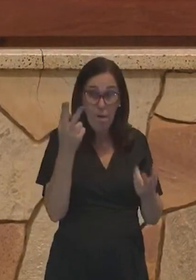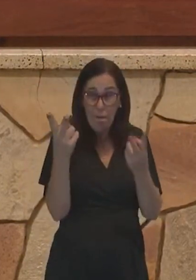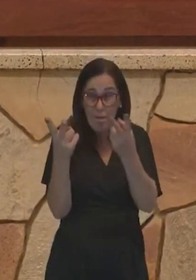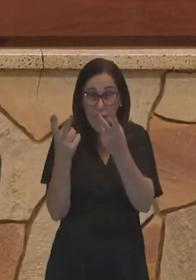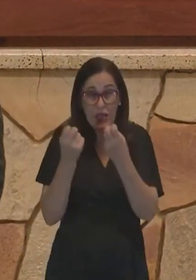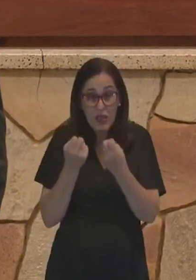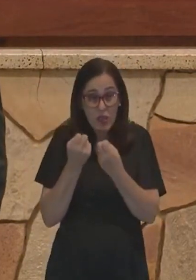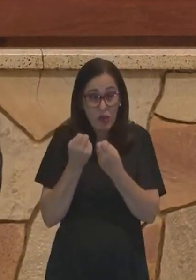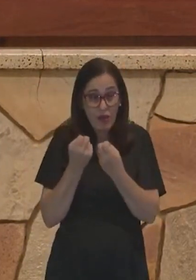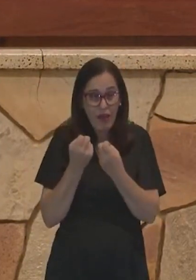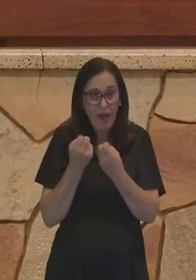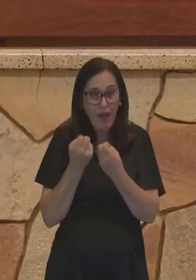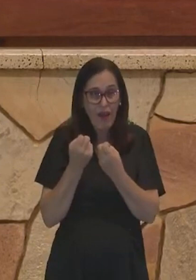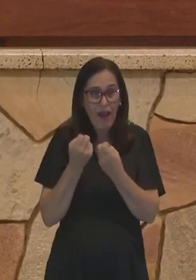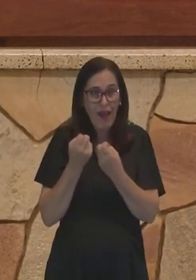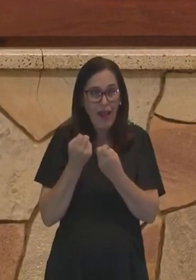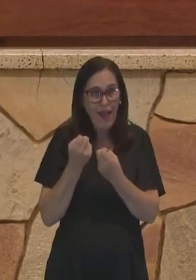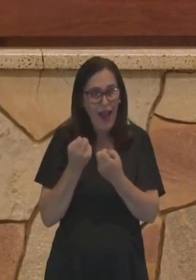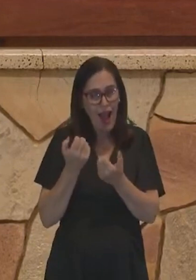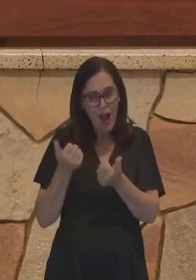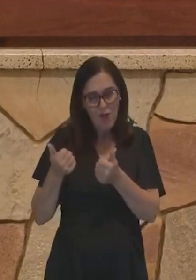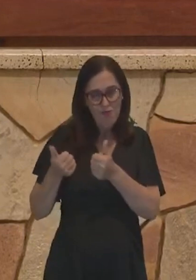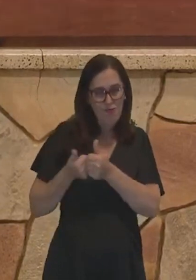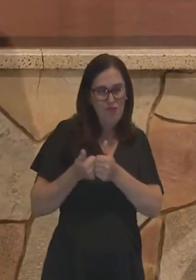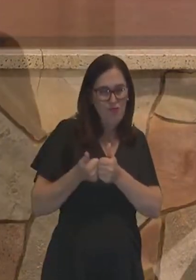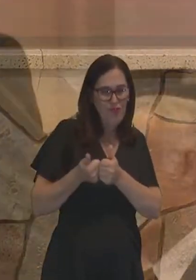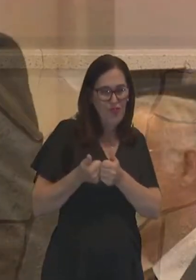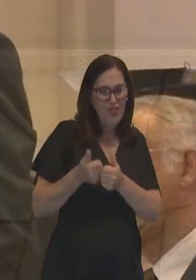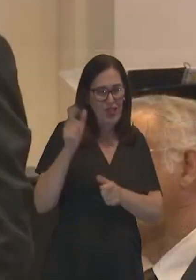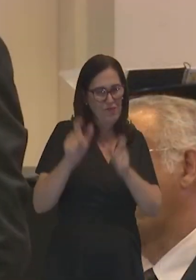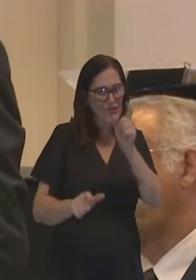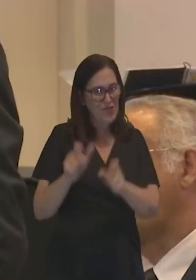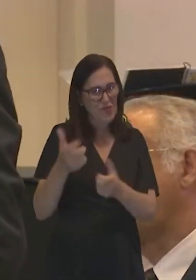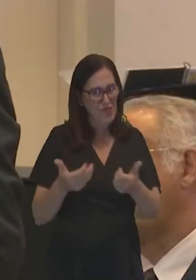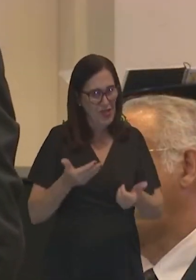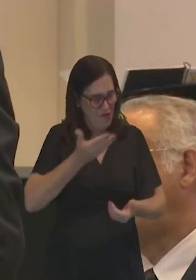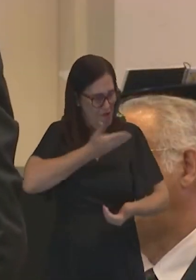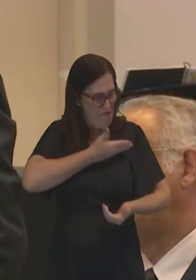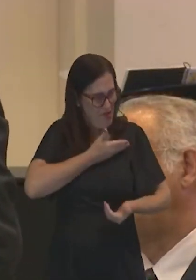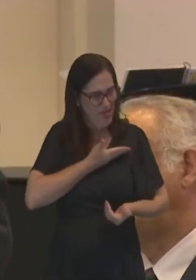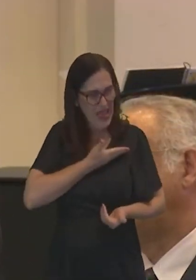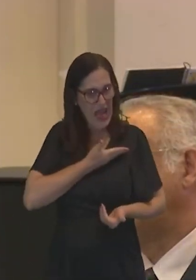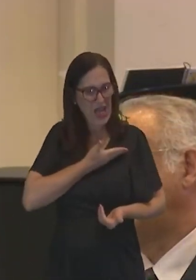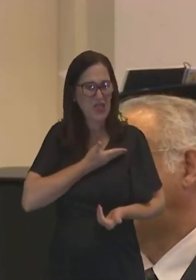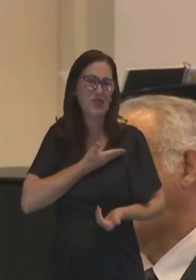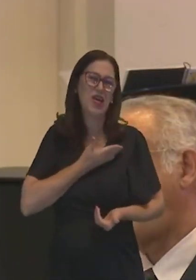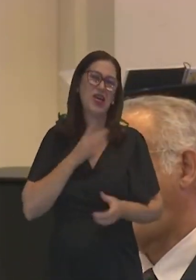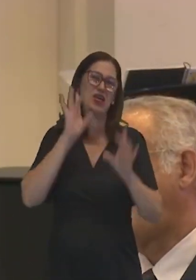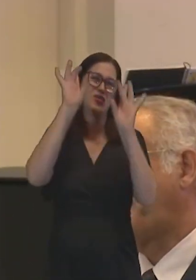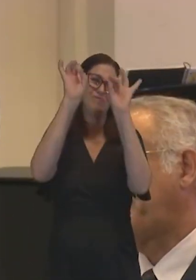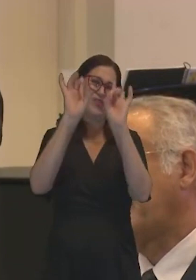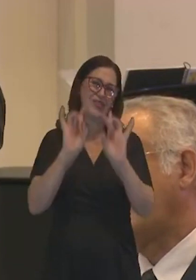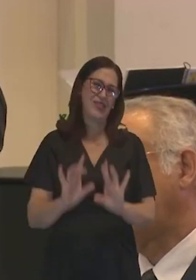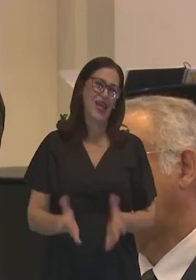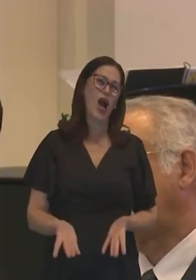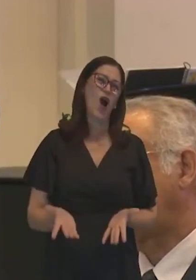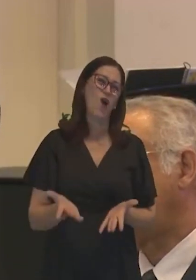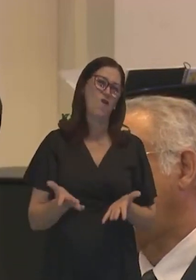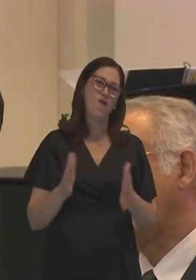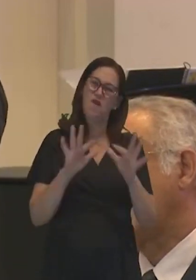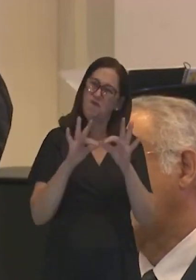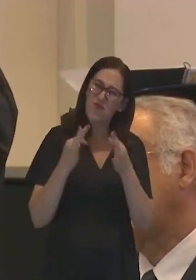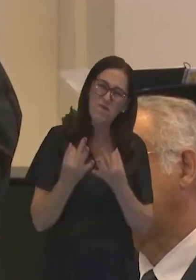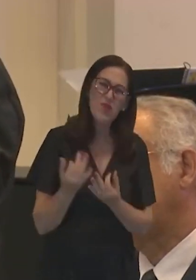a companhia das pessoas era algo muito precioso. Houve um momento em sua vida em que, apesar de